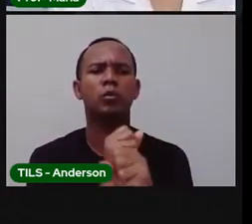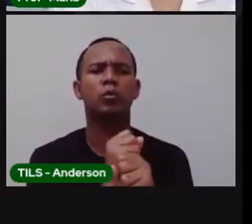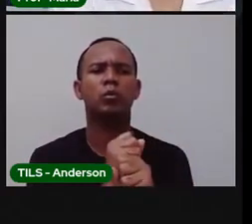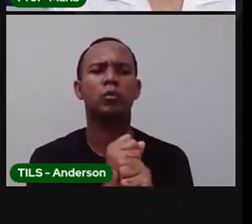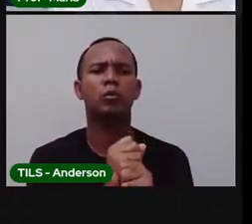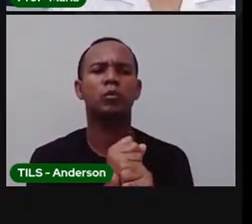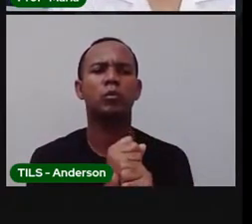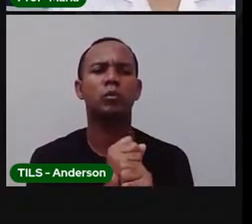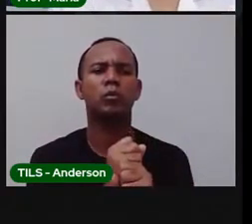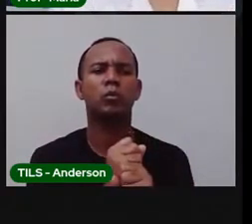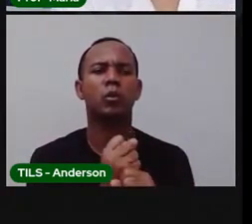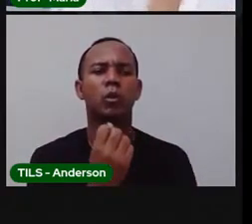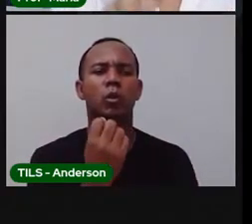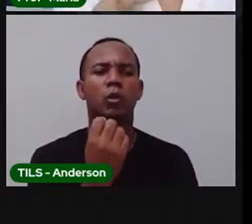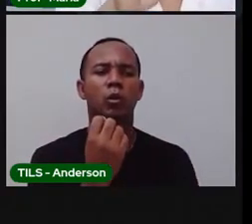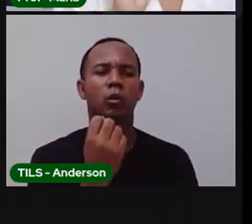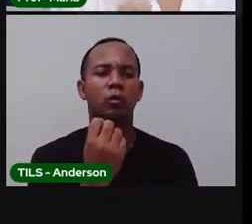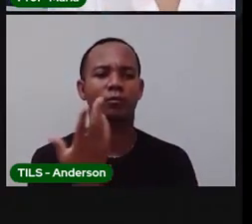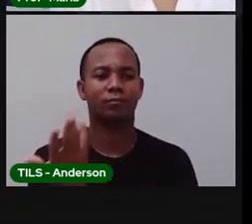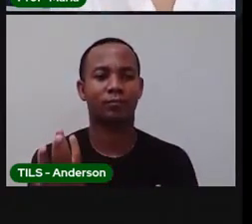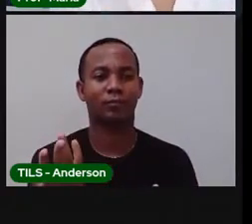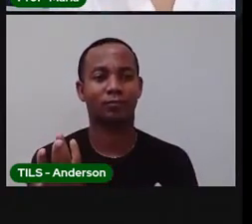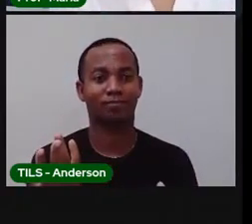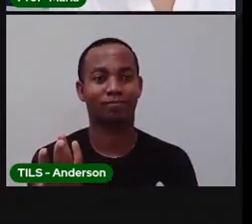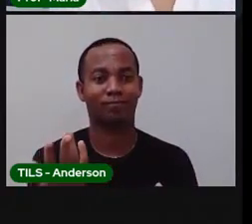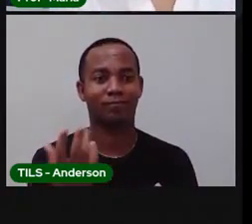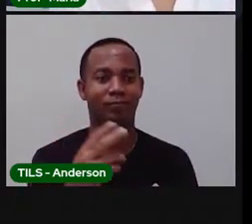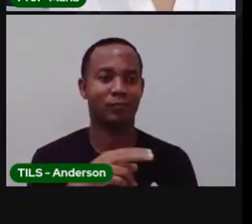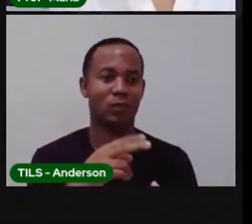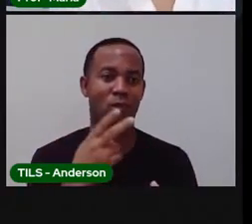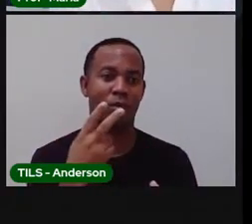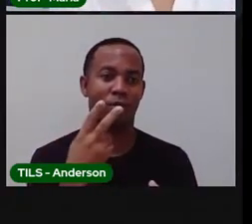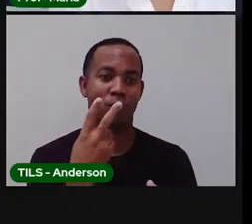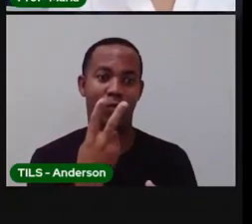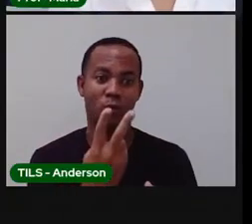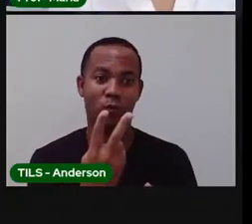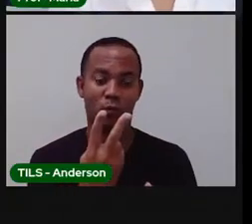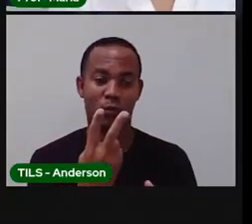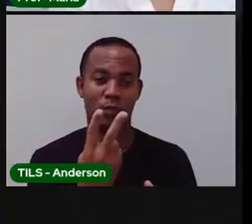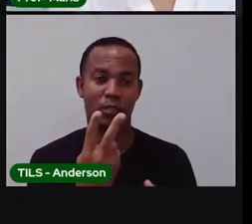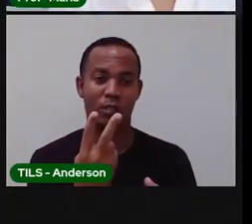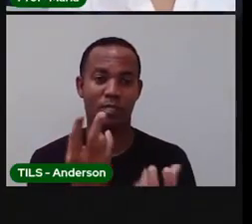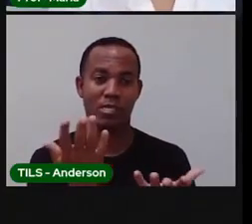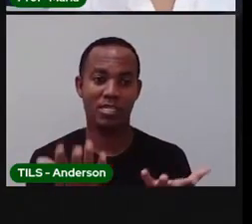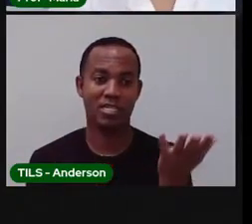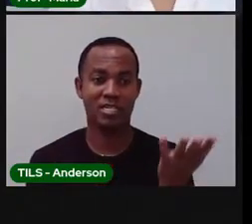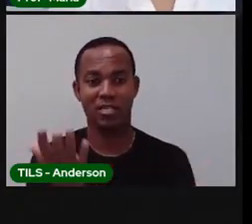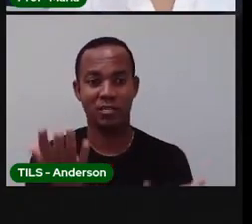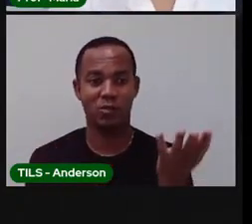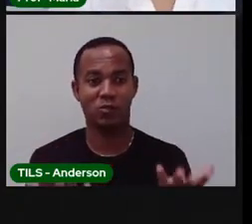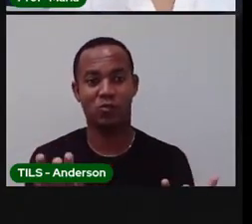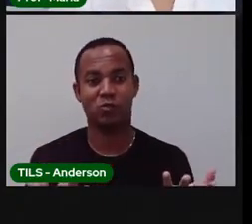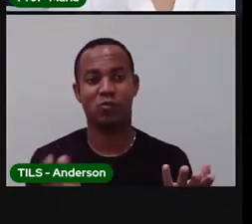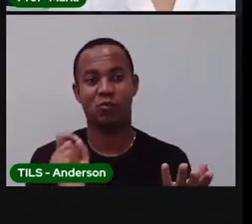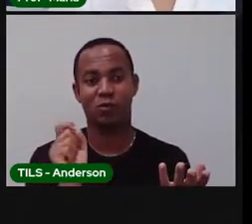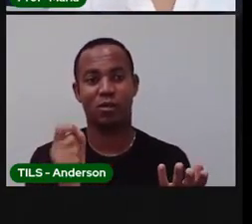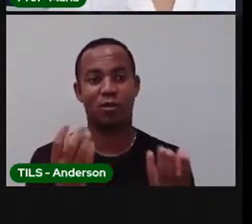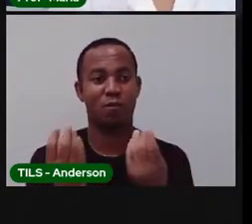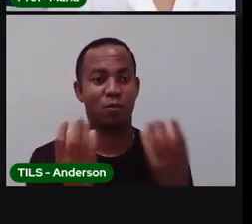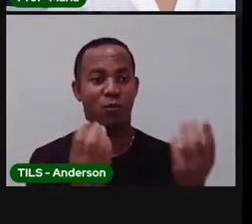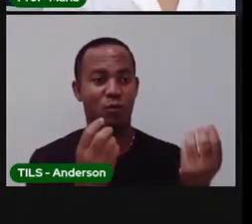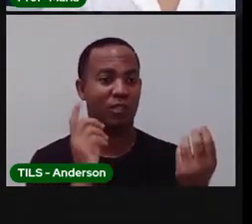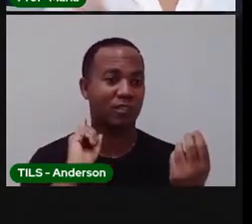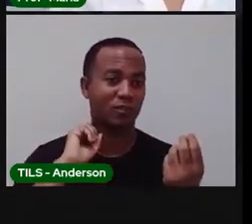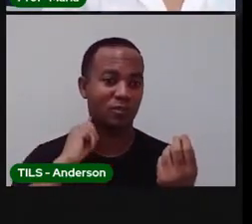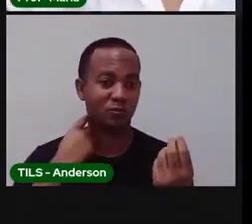quê? 2 quilos de lixo, se na minha casa tem 4 pessoas. Certo? Então, olha quanto lixo que a gente produz.